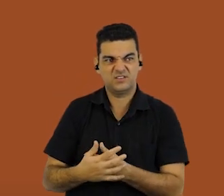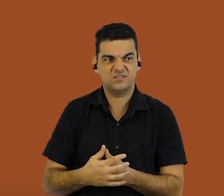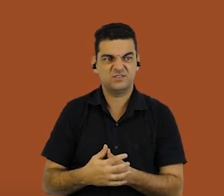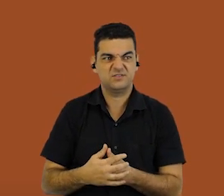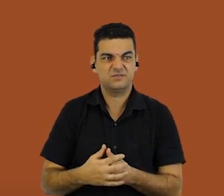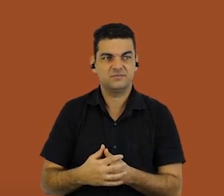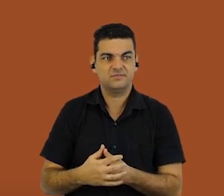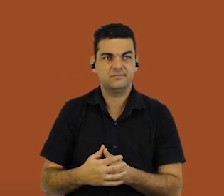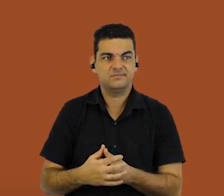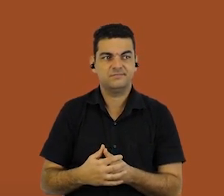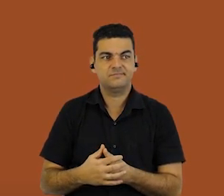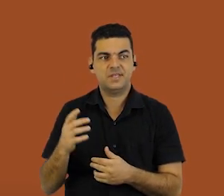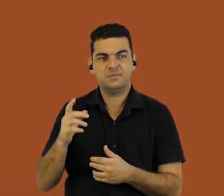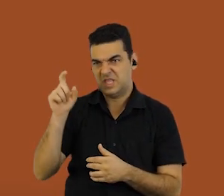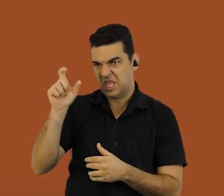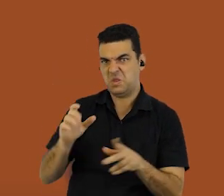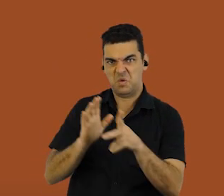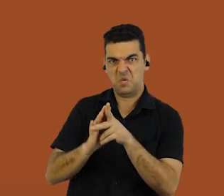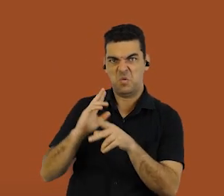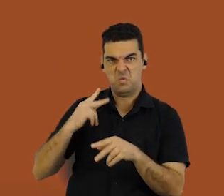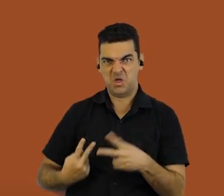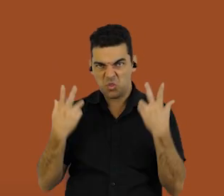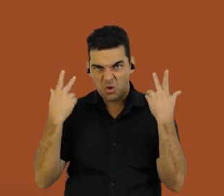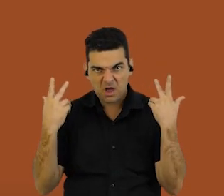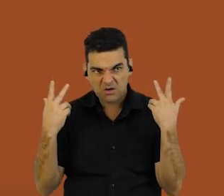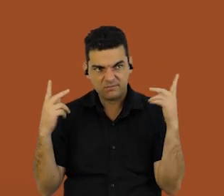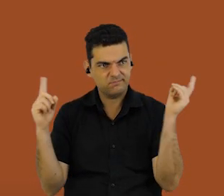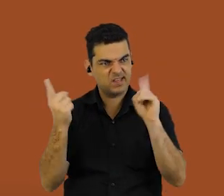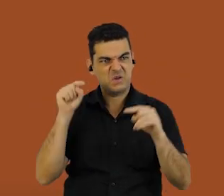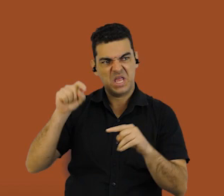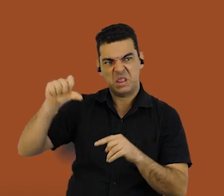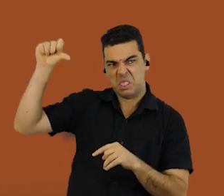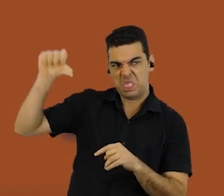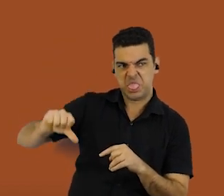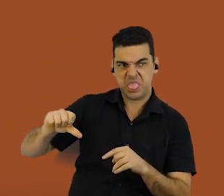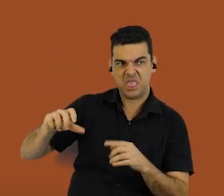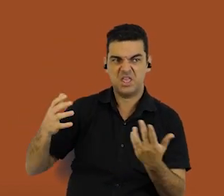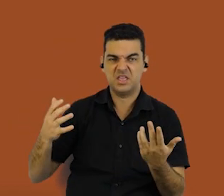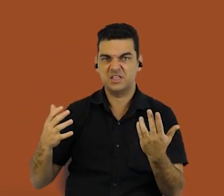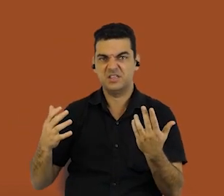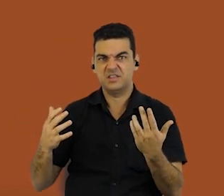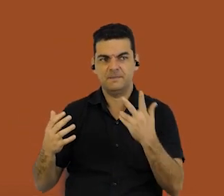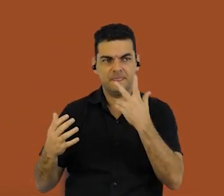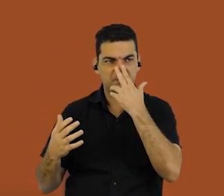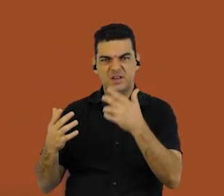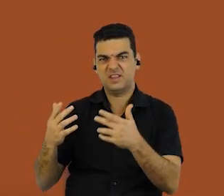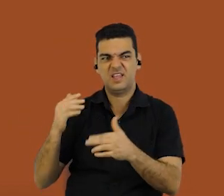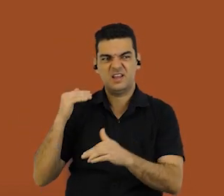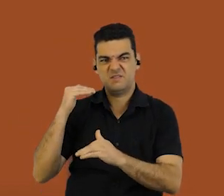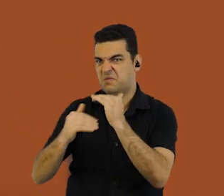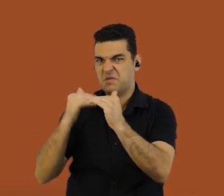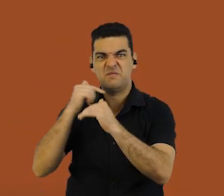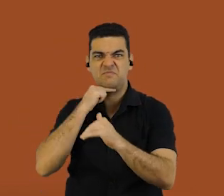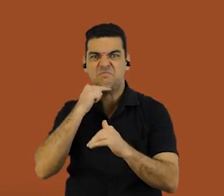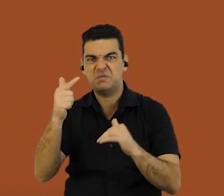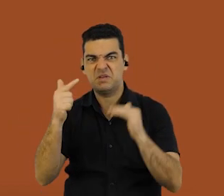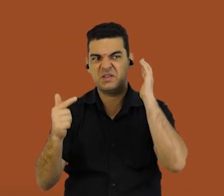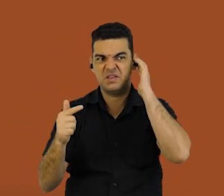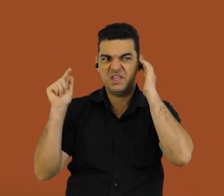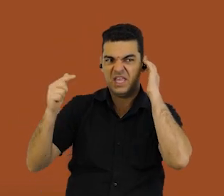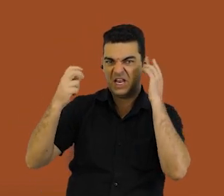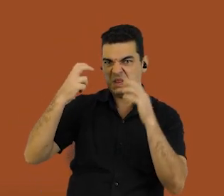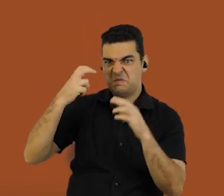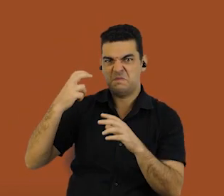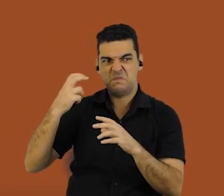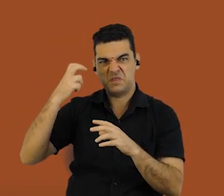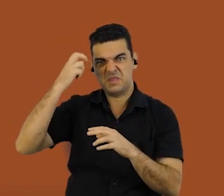a olhar o negro como não gente, como não pessoa, como não humano, como não produtivo, como